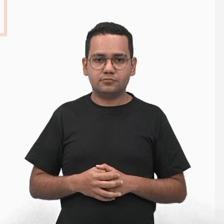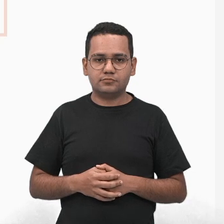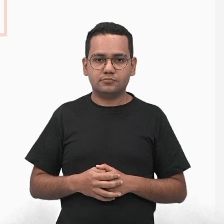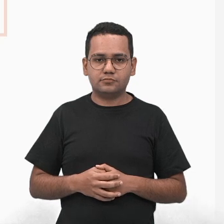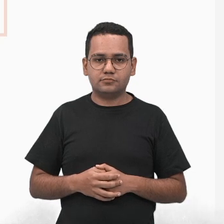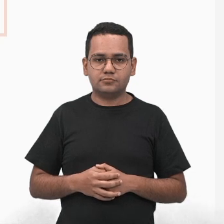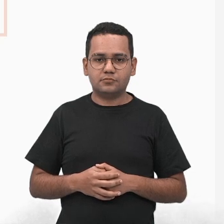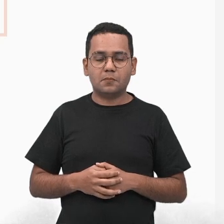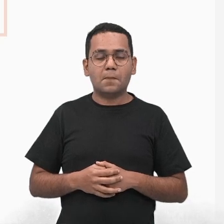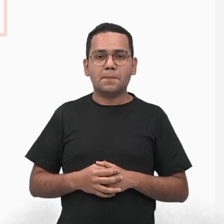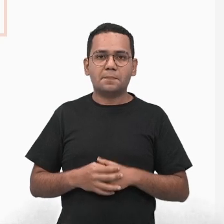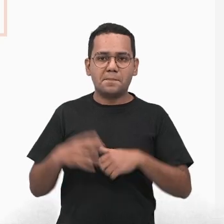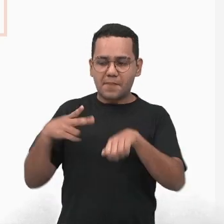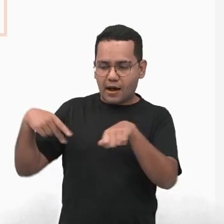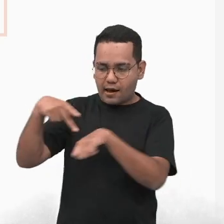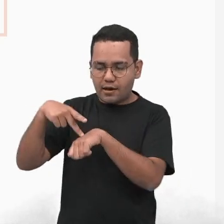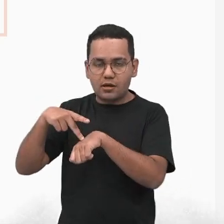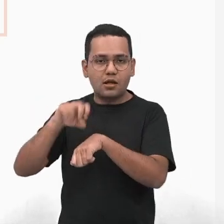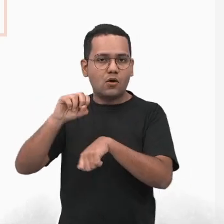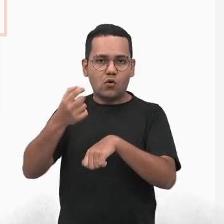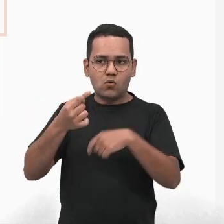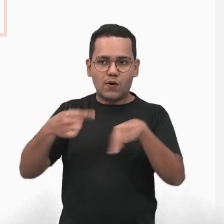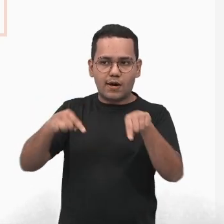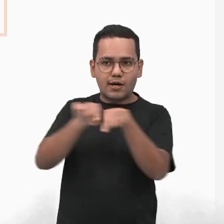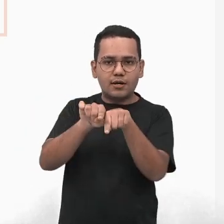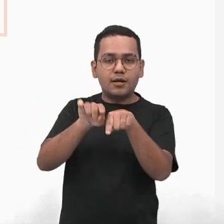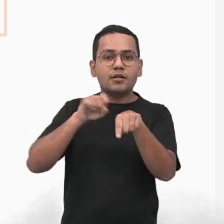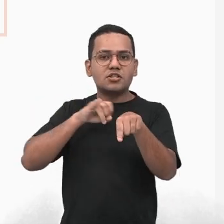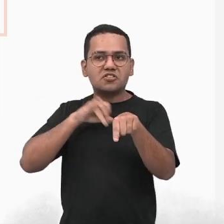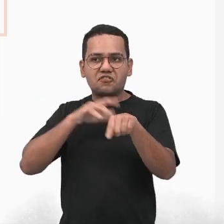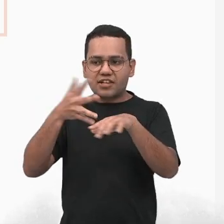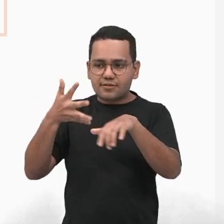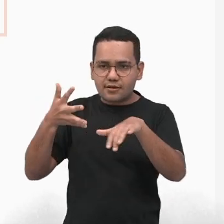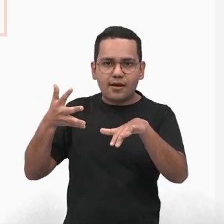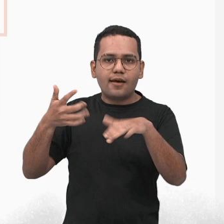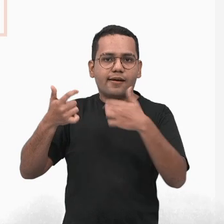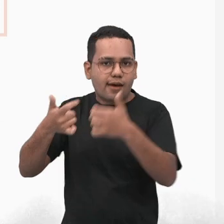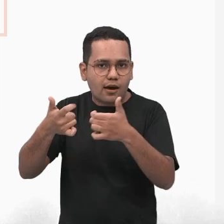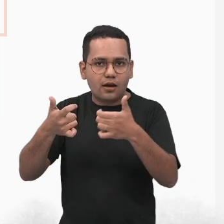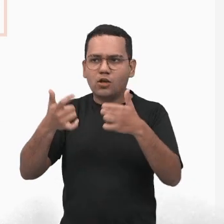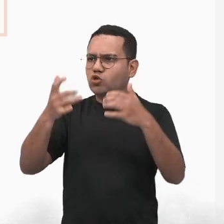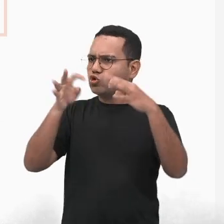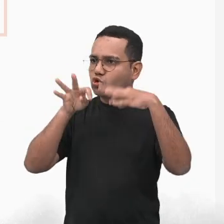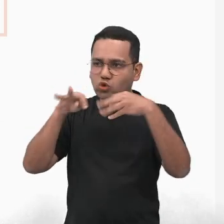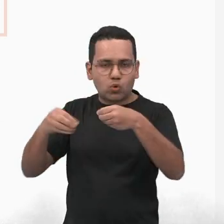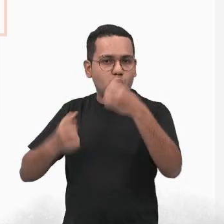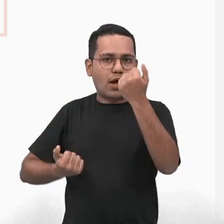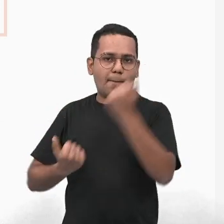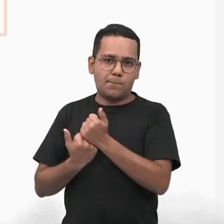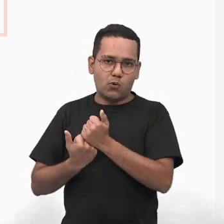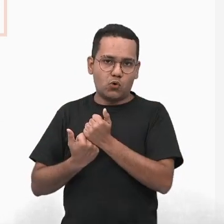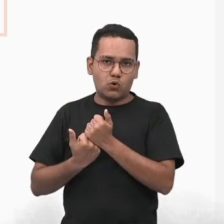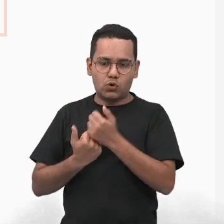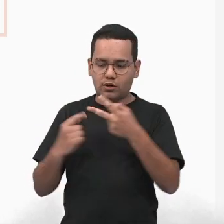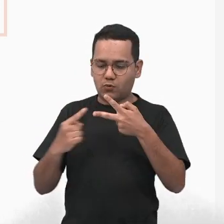fosse atacado, obviamente toda a aliança iria entrar num conflito armado para defender esse país aliado. Vamos